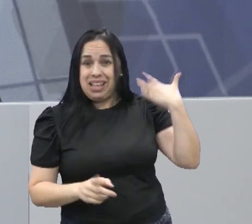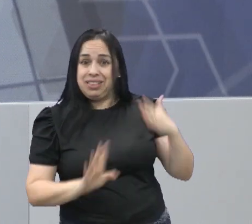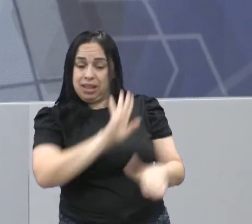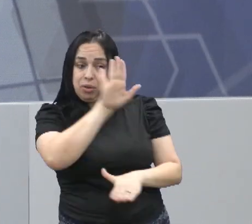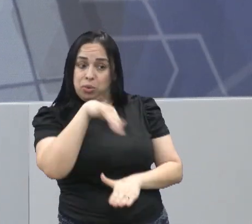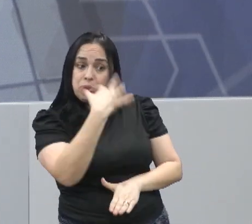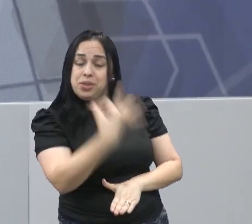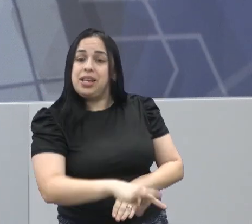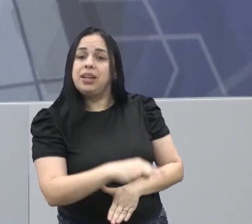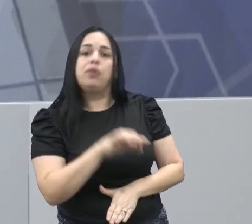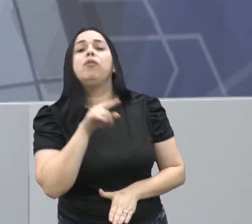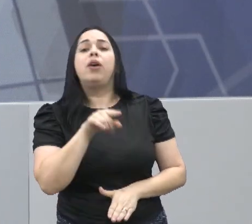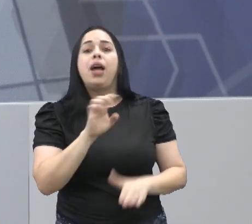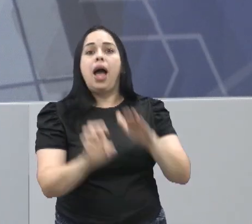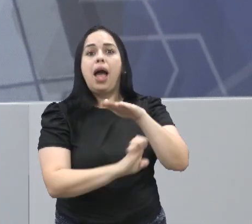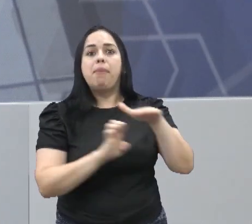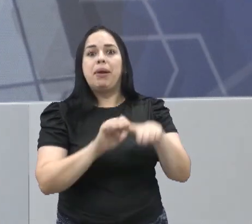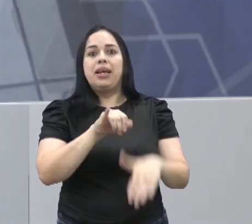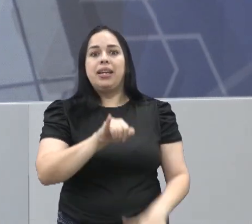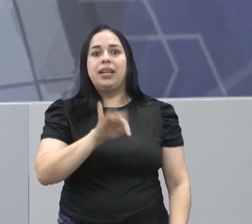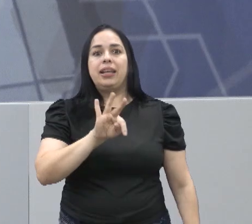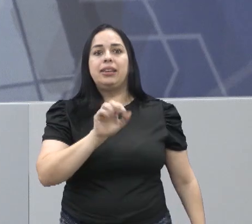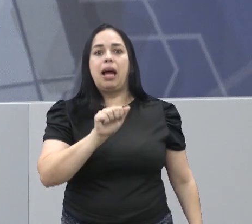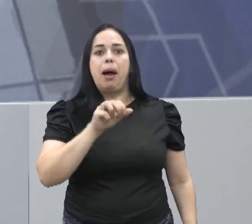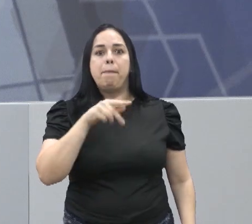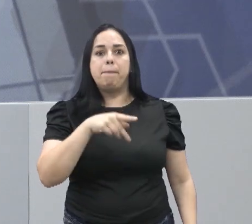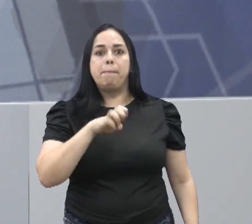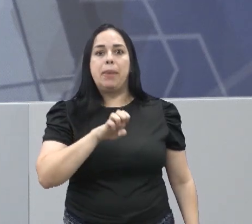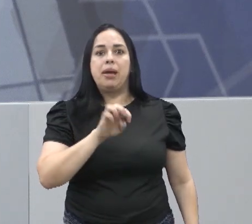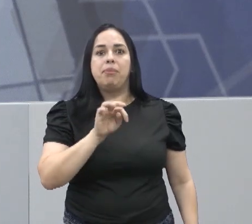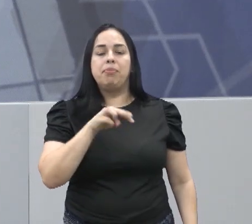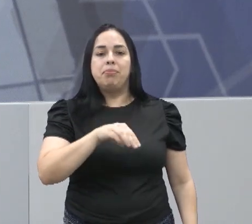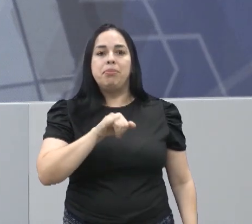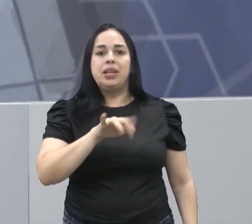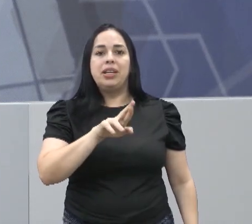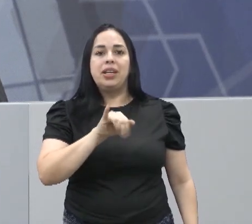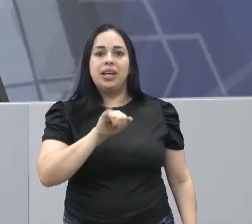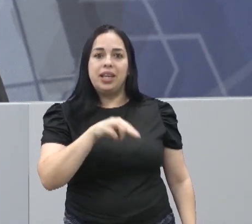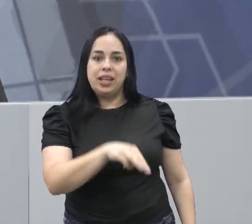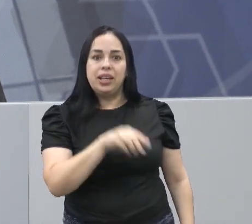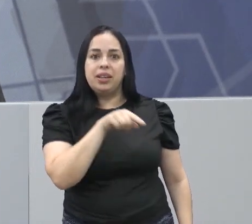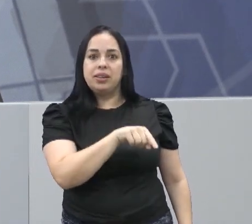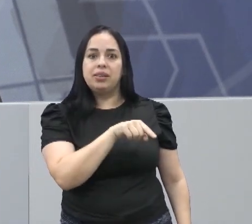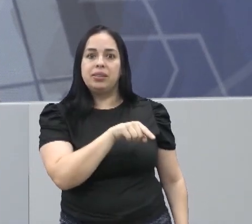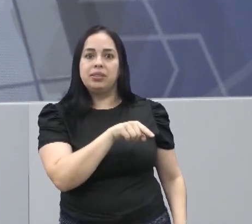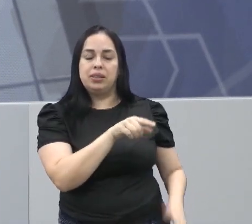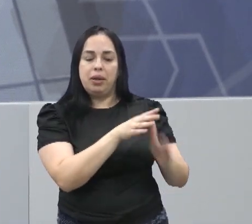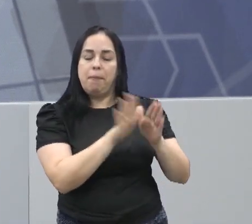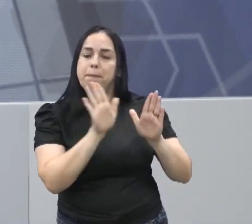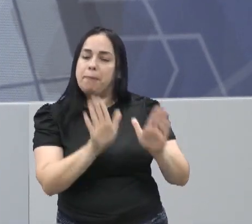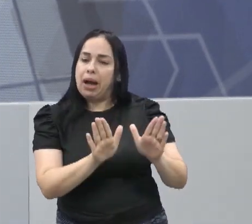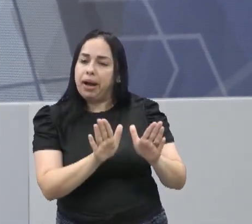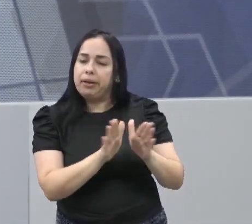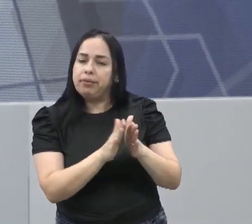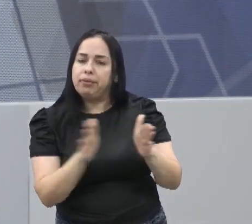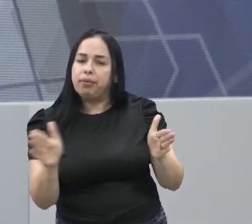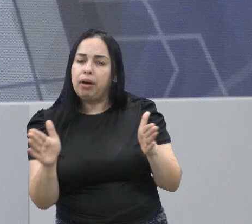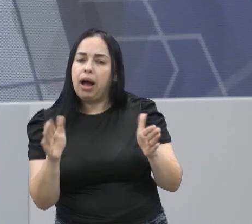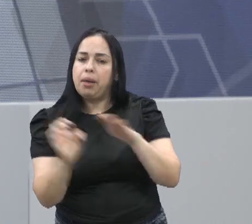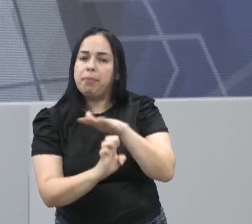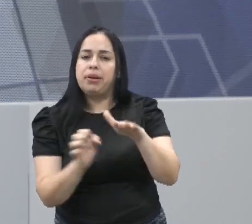da Itapemirim, que tinha um passado, ou que tem um passado e um presente tenebroso. Obrigado, senhor